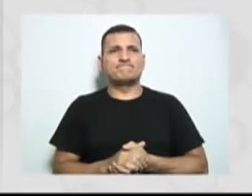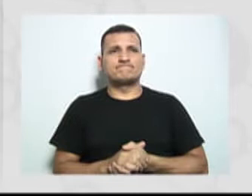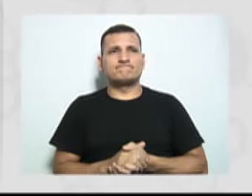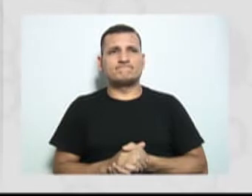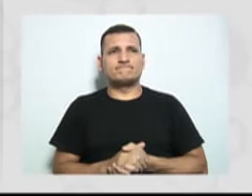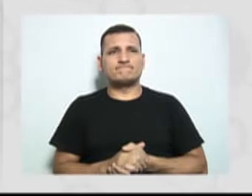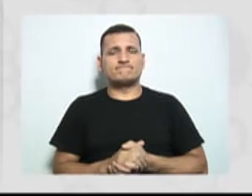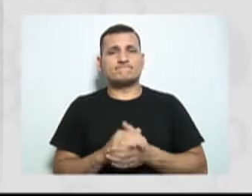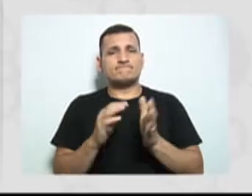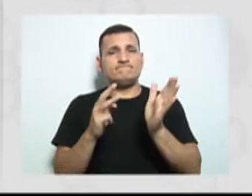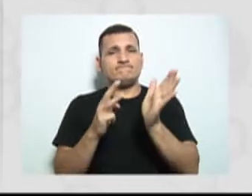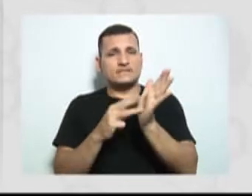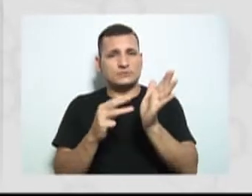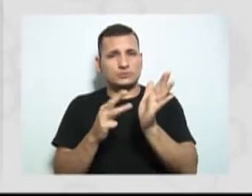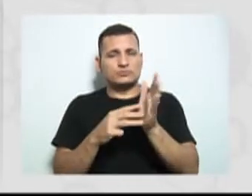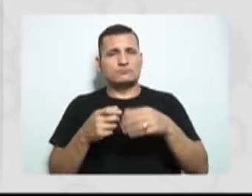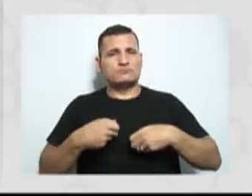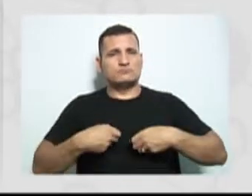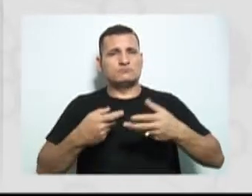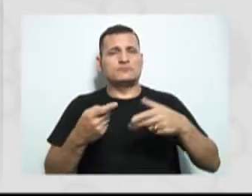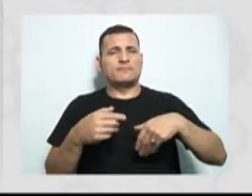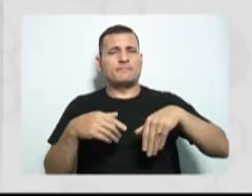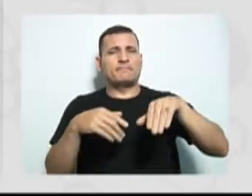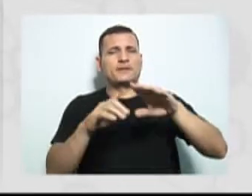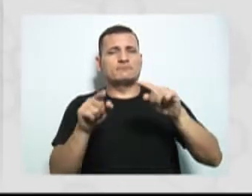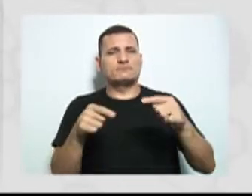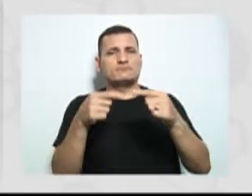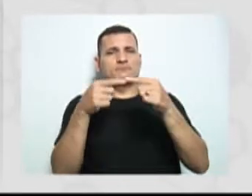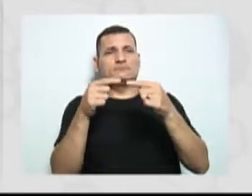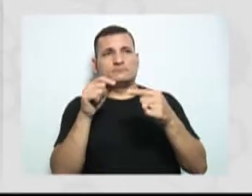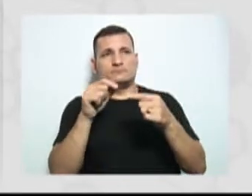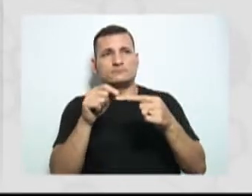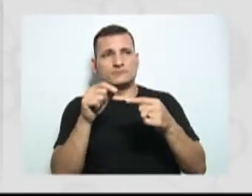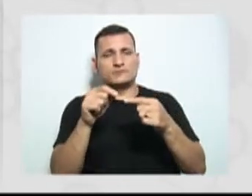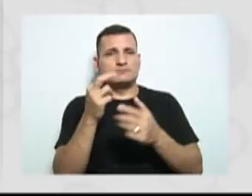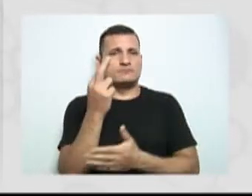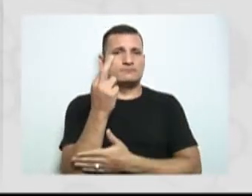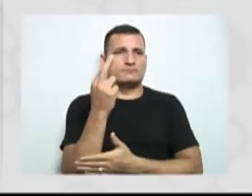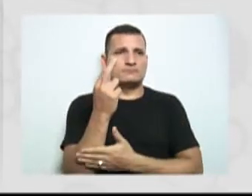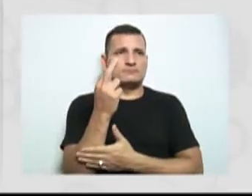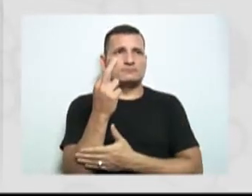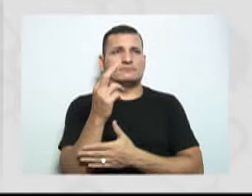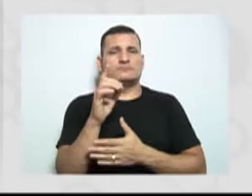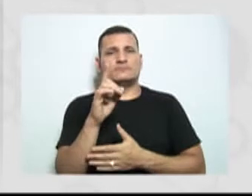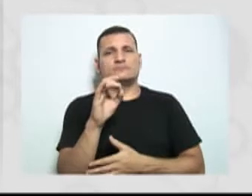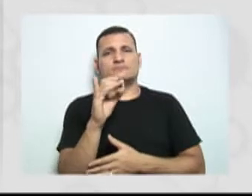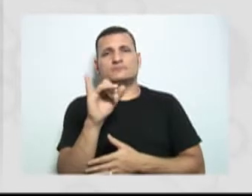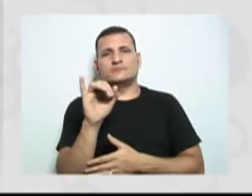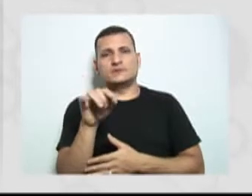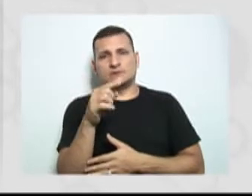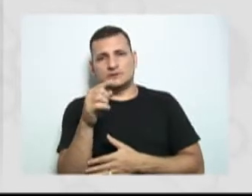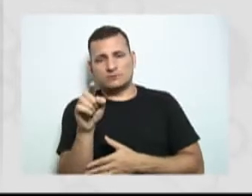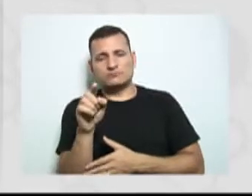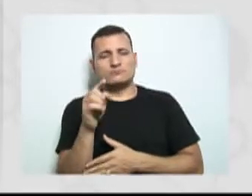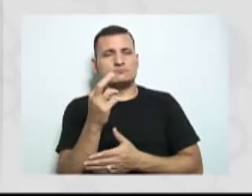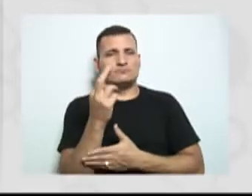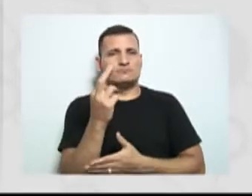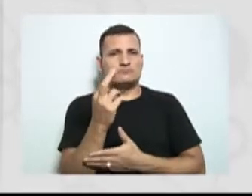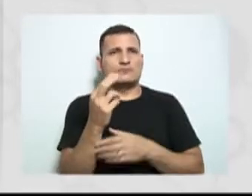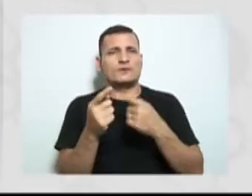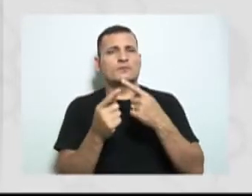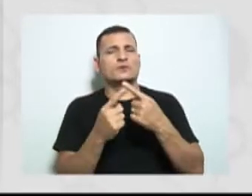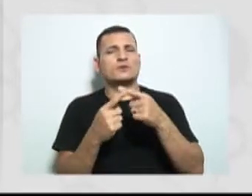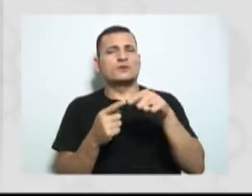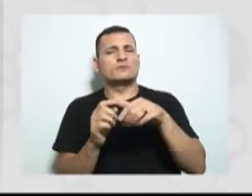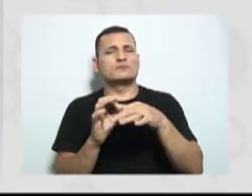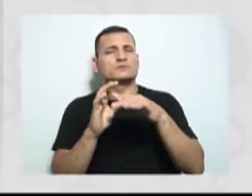Esse método de custeio é mais adequado para quê? Para a tomada de decisão, pois ele permite, vamos lá,